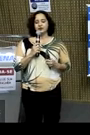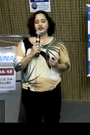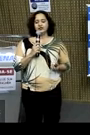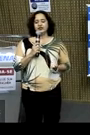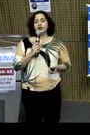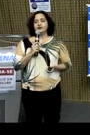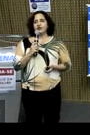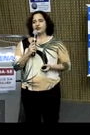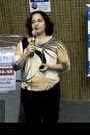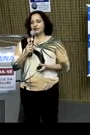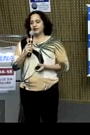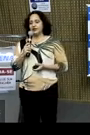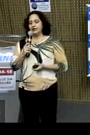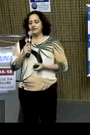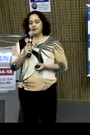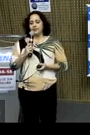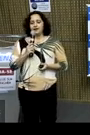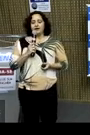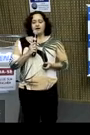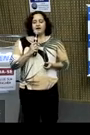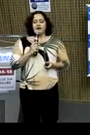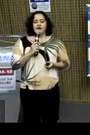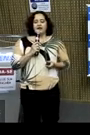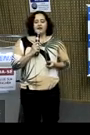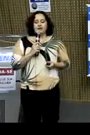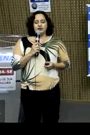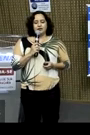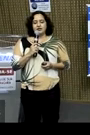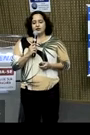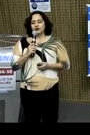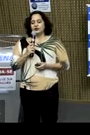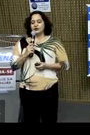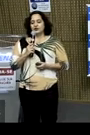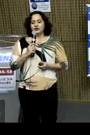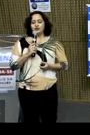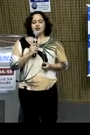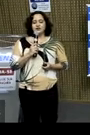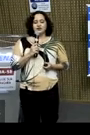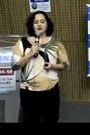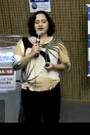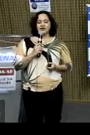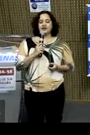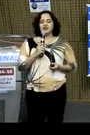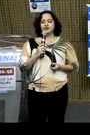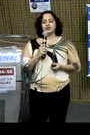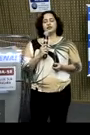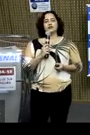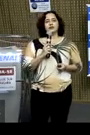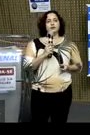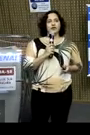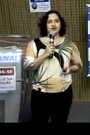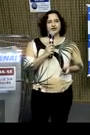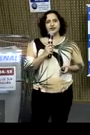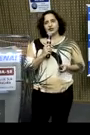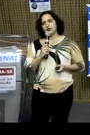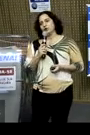atendimento da unidade frente à pandemia. E também tivemos a reunião com as diretoras do CEINFES para a realização das ações